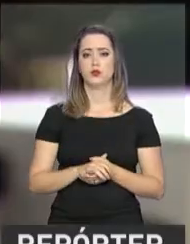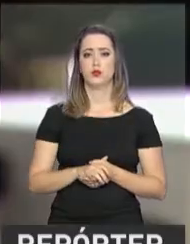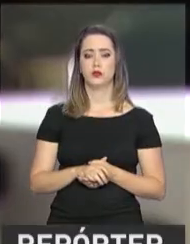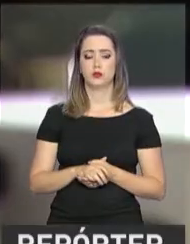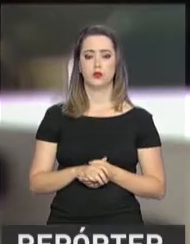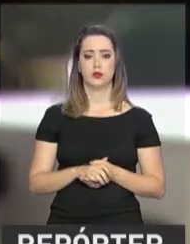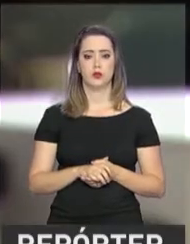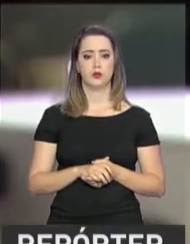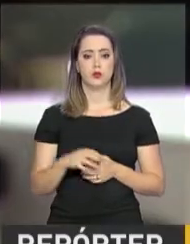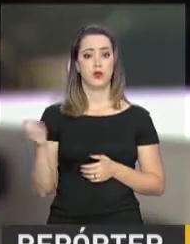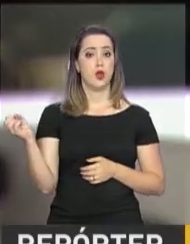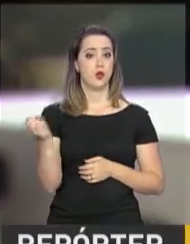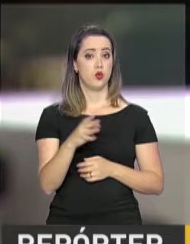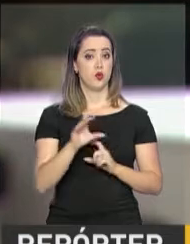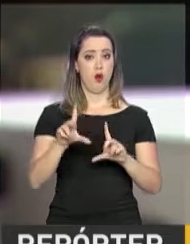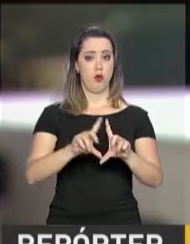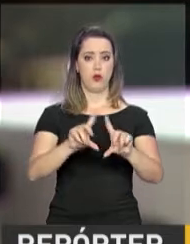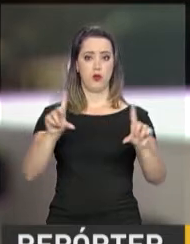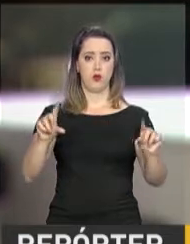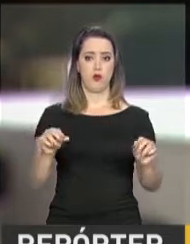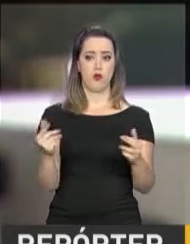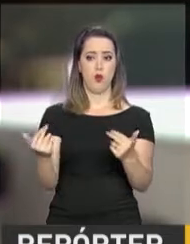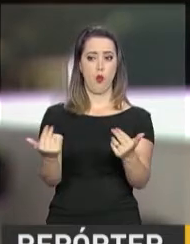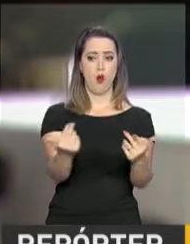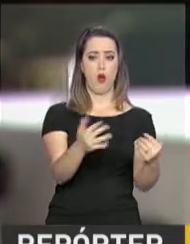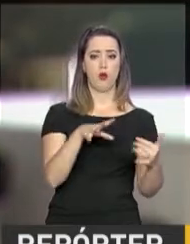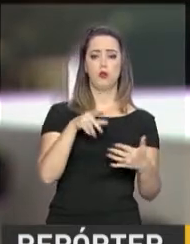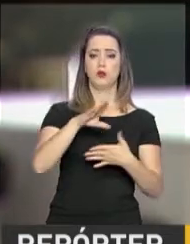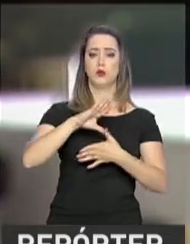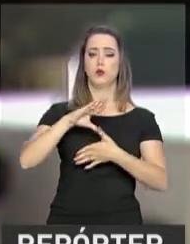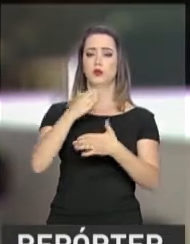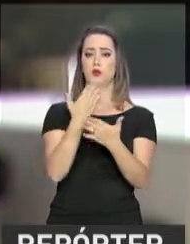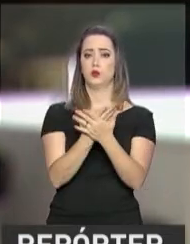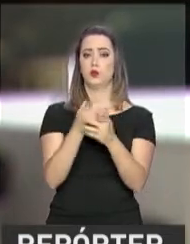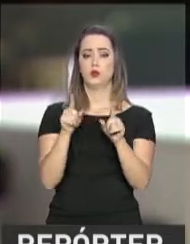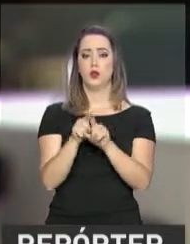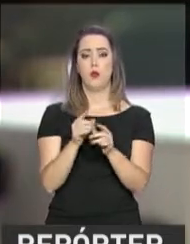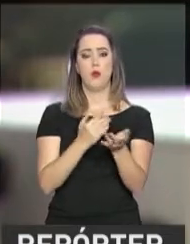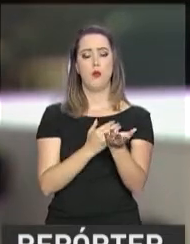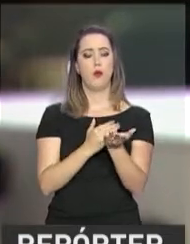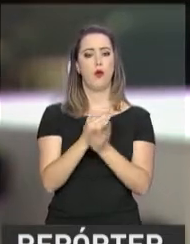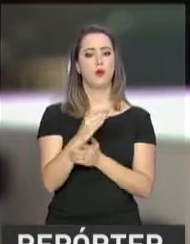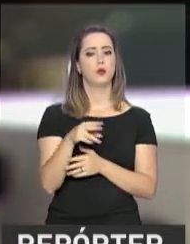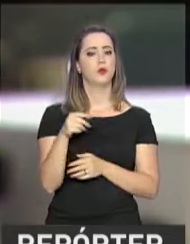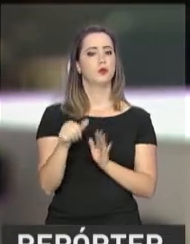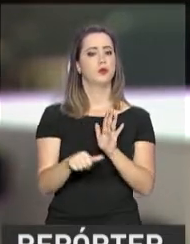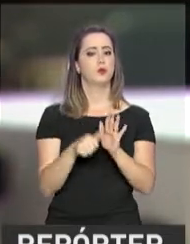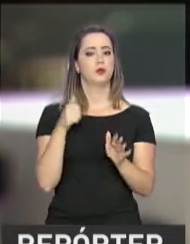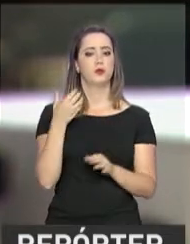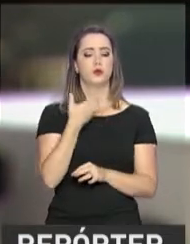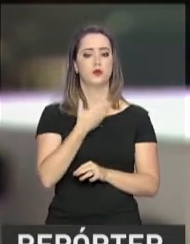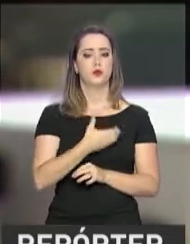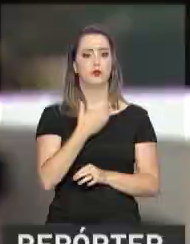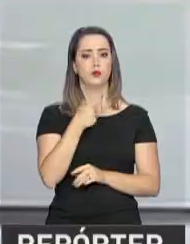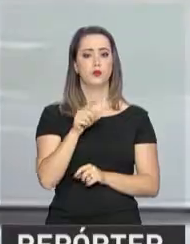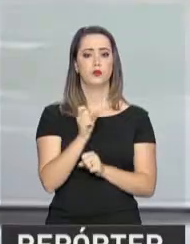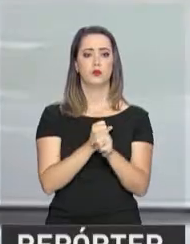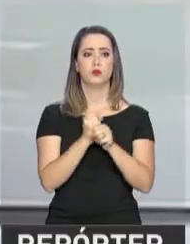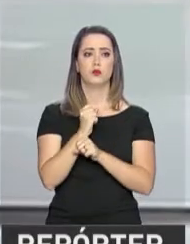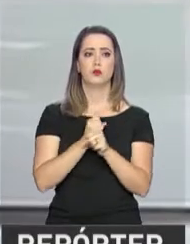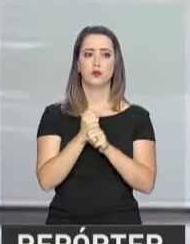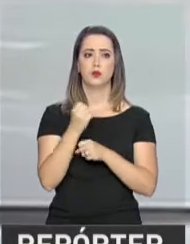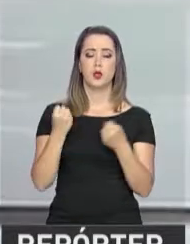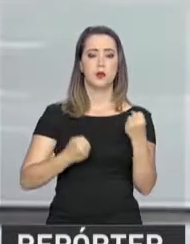as novas placas padrão mercosul vão ser implementadas pelo brasil a partir de 1º de dezembro deste ano para